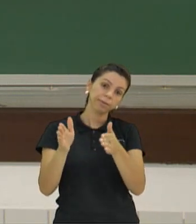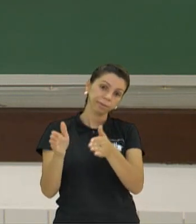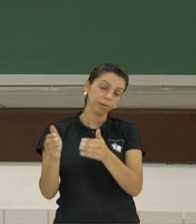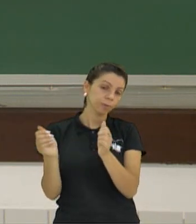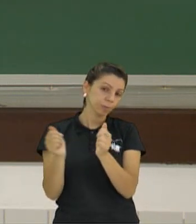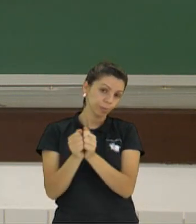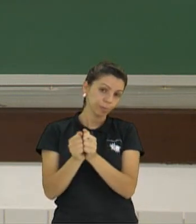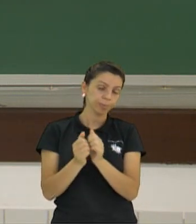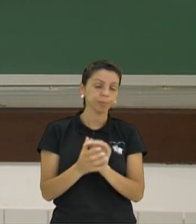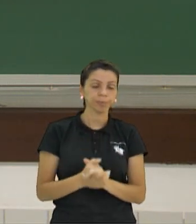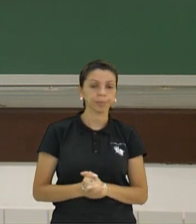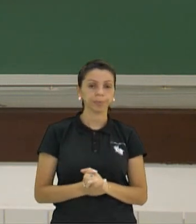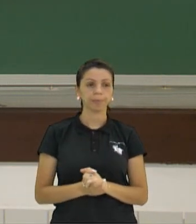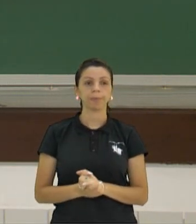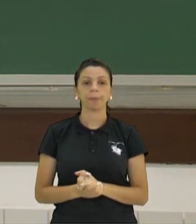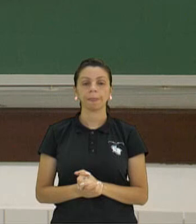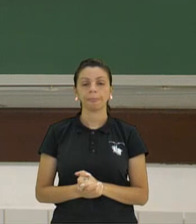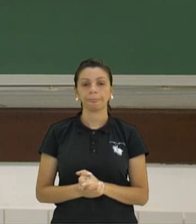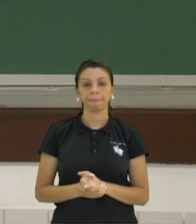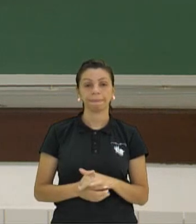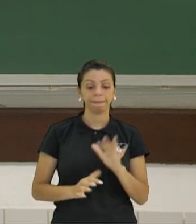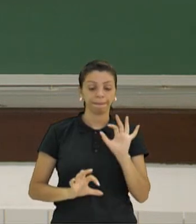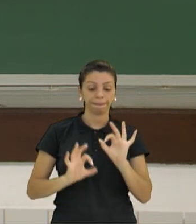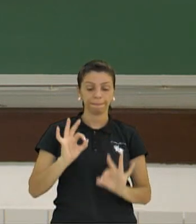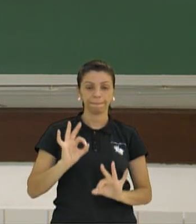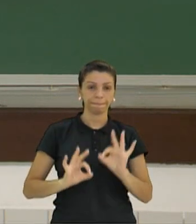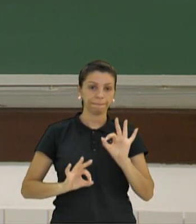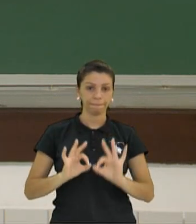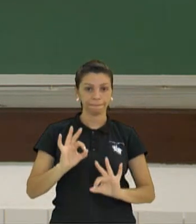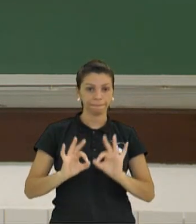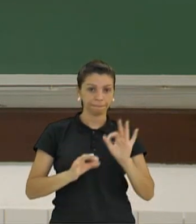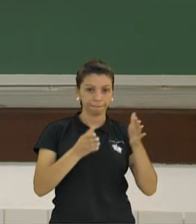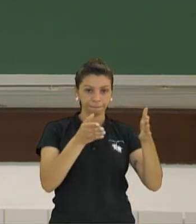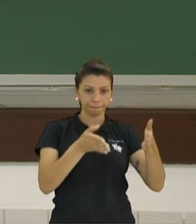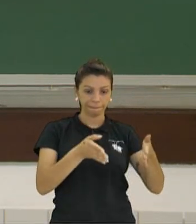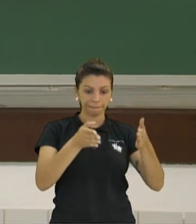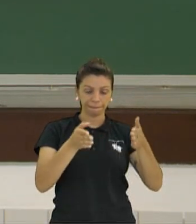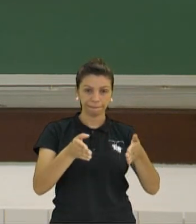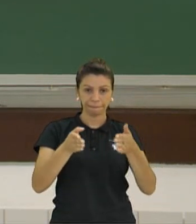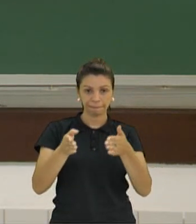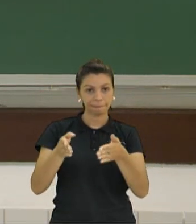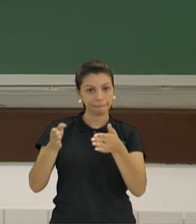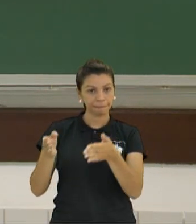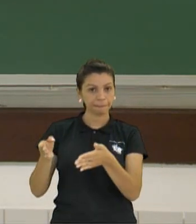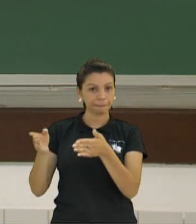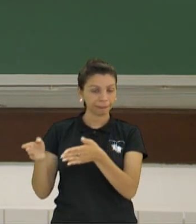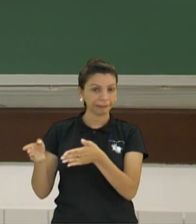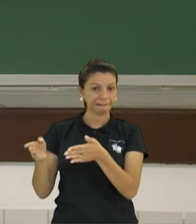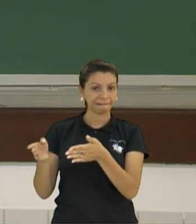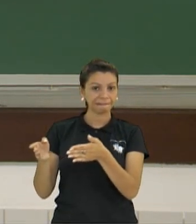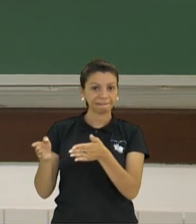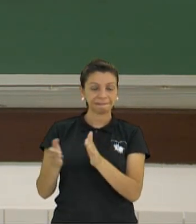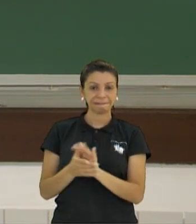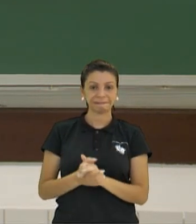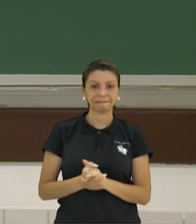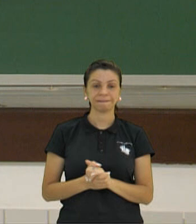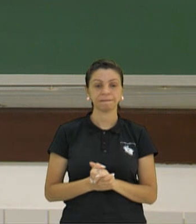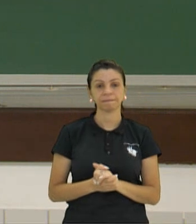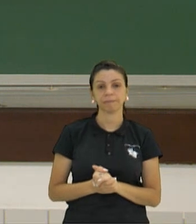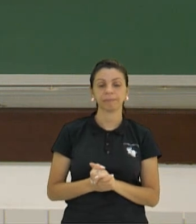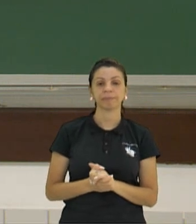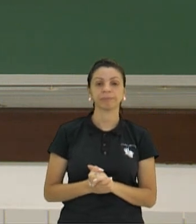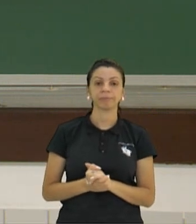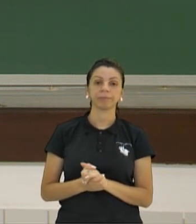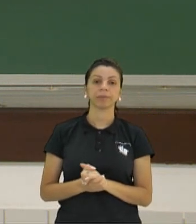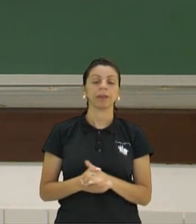com você. Então, olha, planeje a sequência das ideias. Sequência.